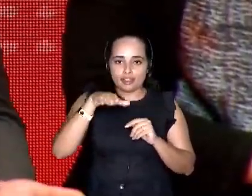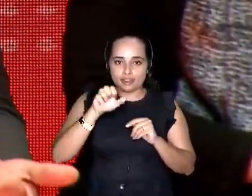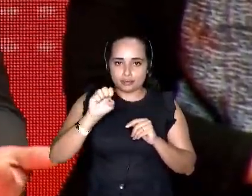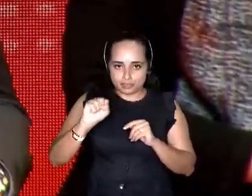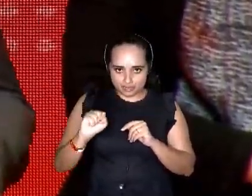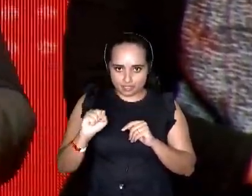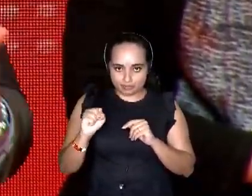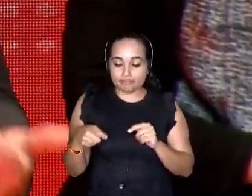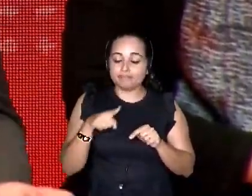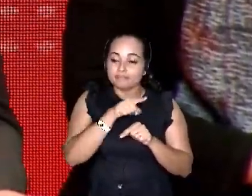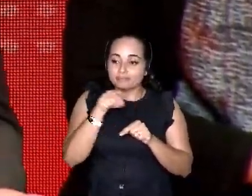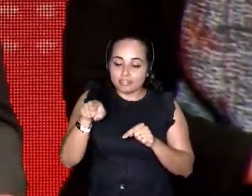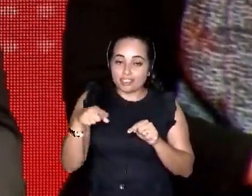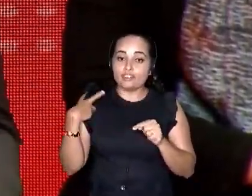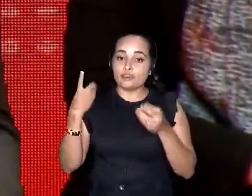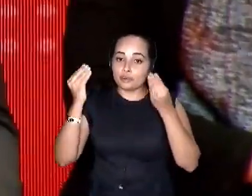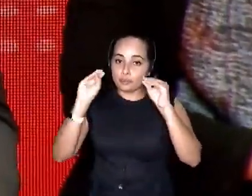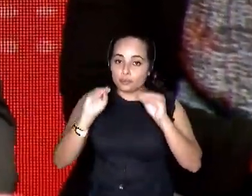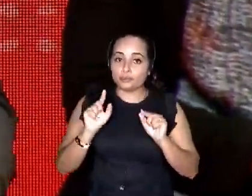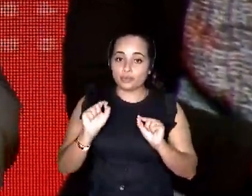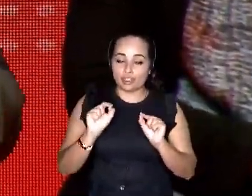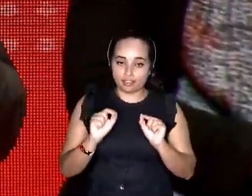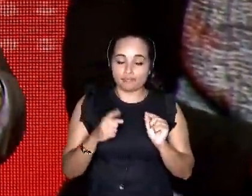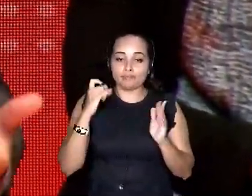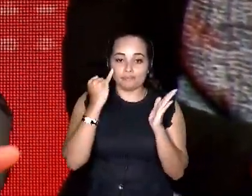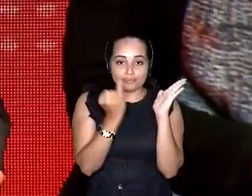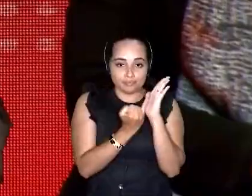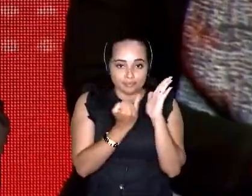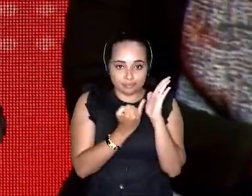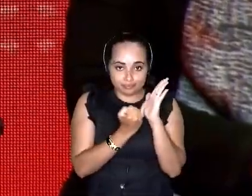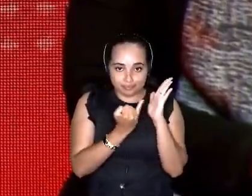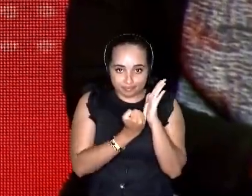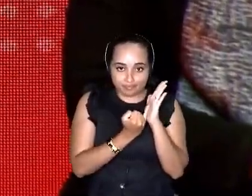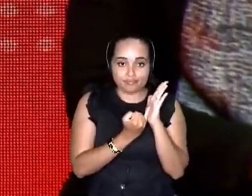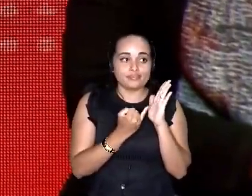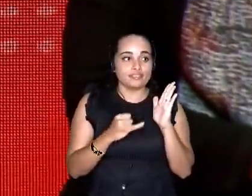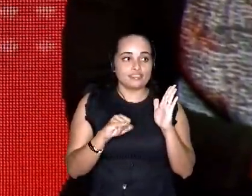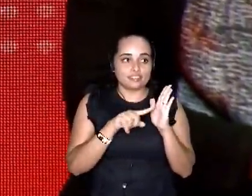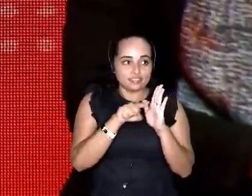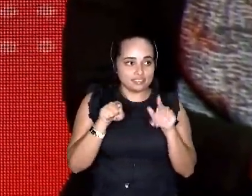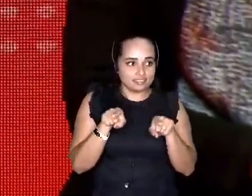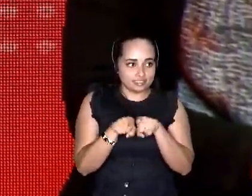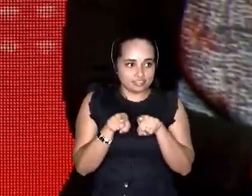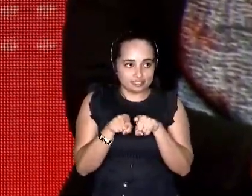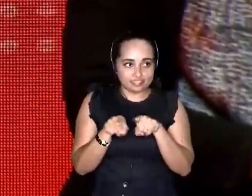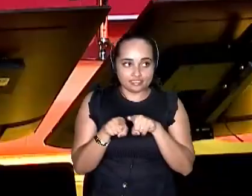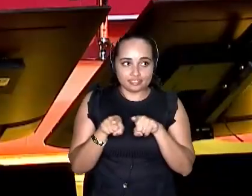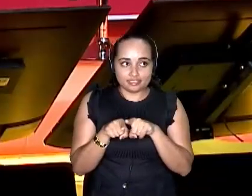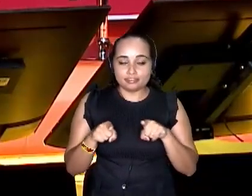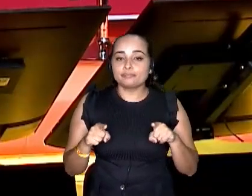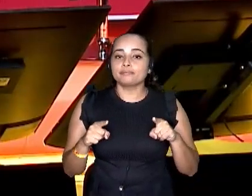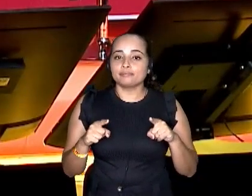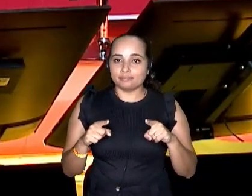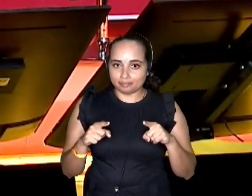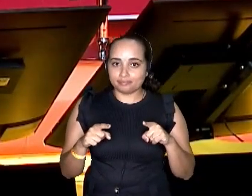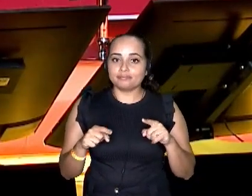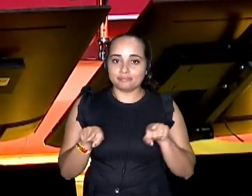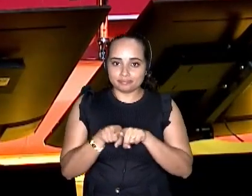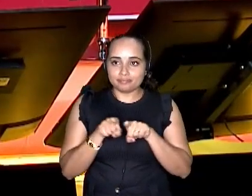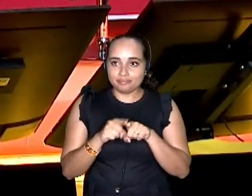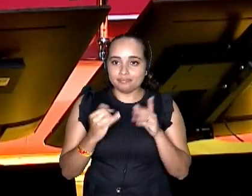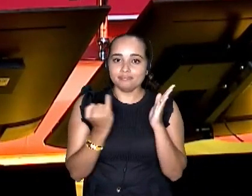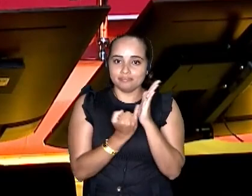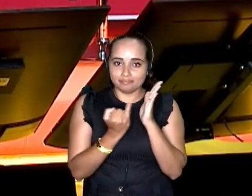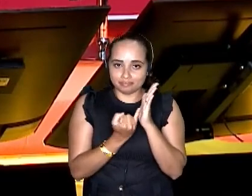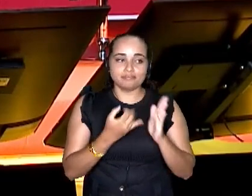not, elas são impostos de renda, classificáveis como tal, e agora, com essa regra, esses impostos de renda passariam